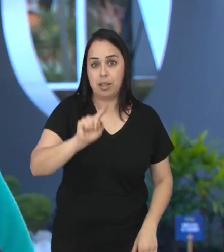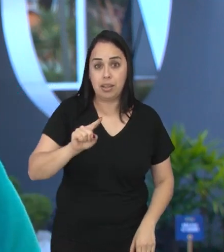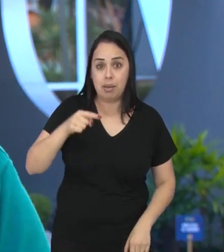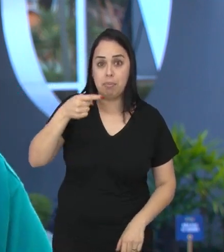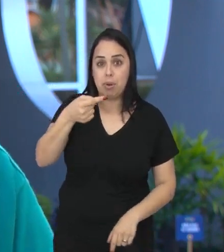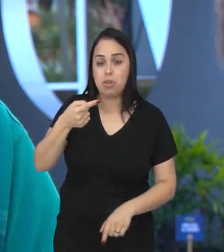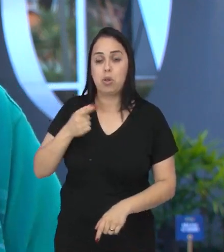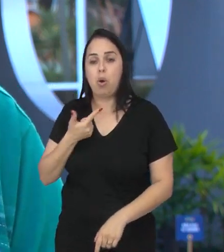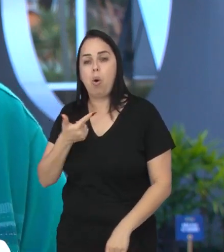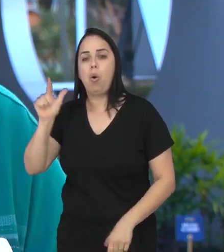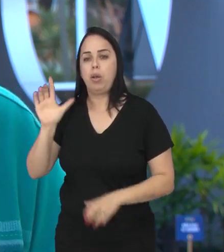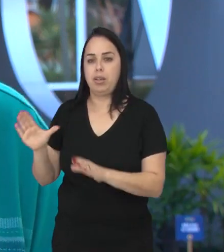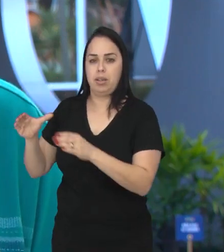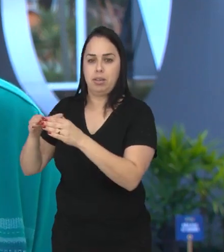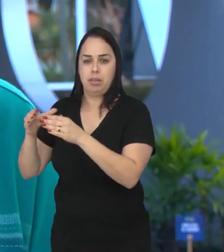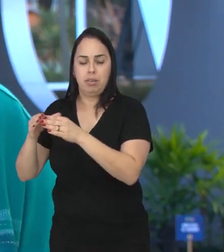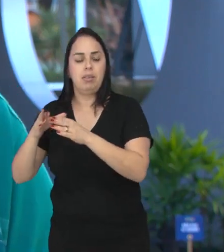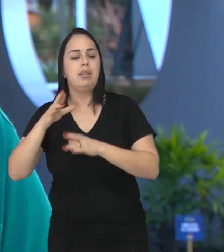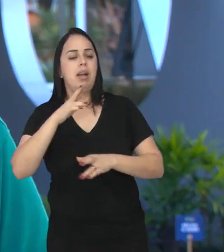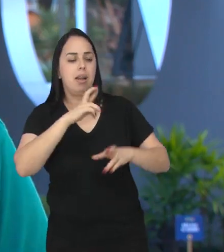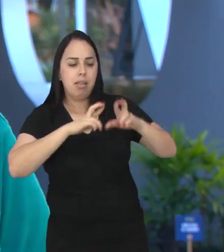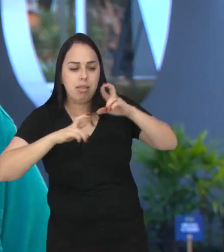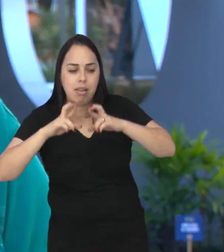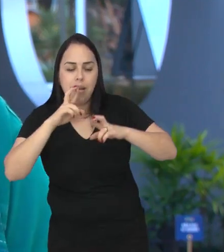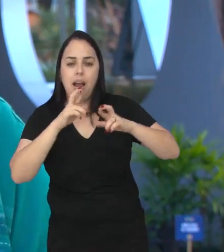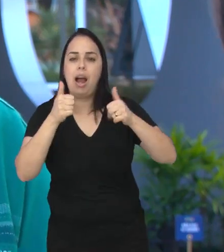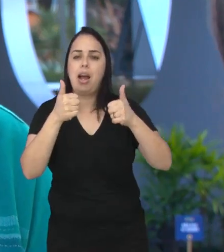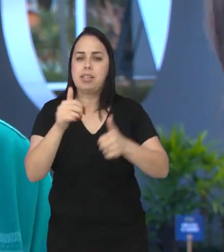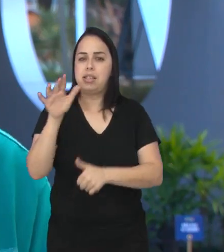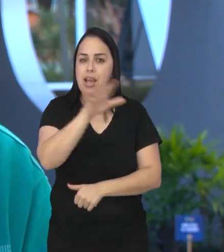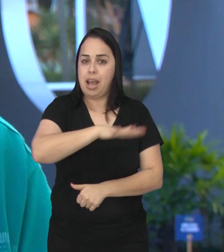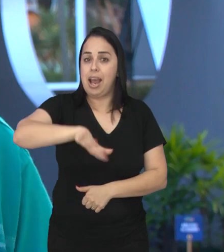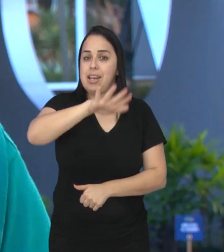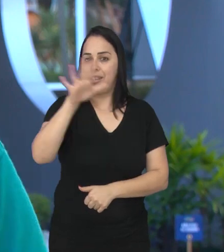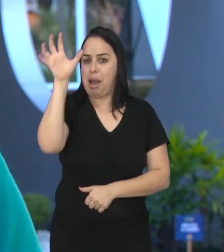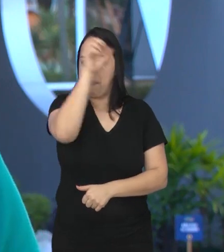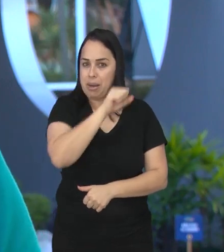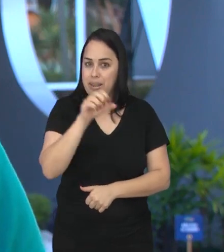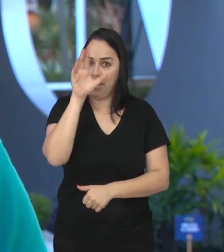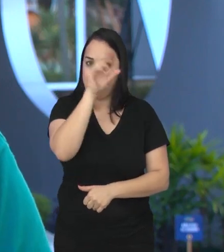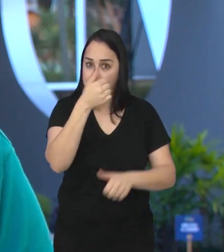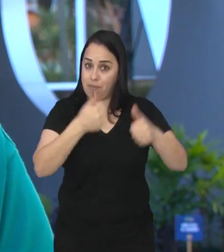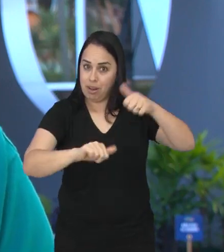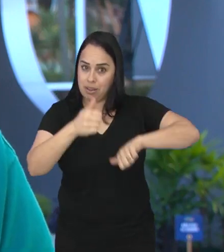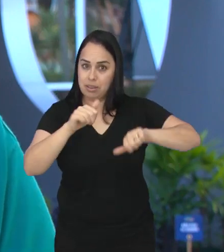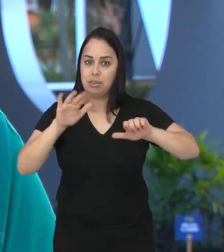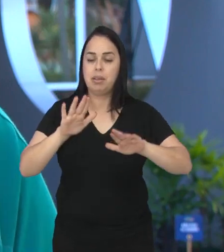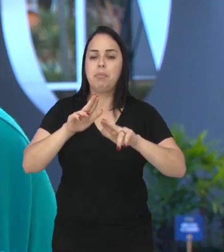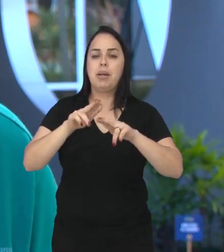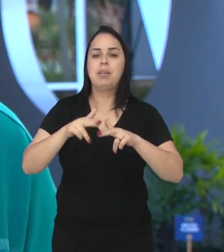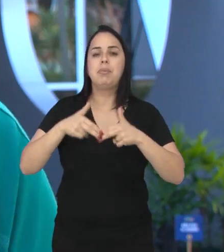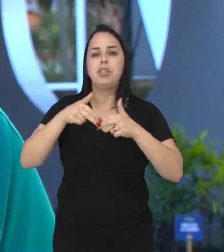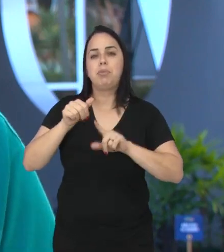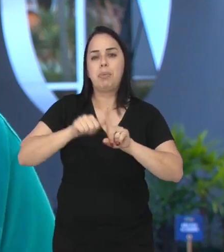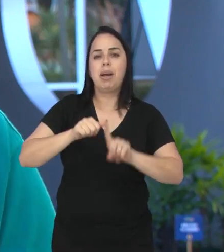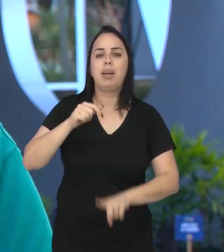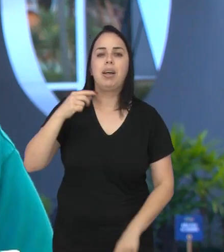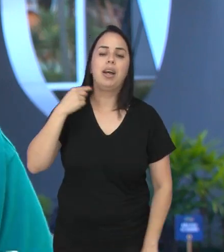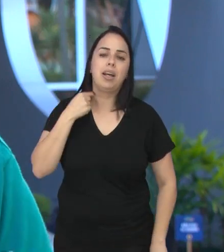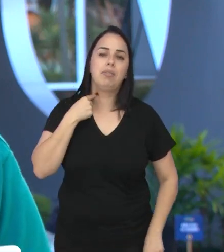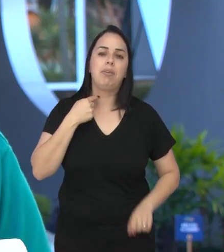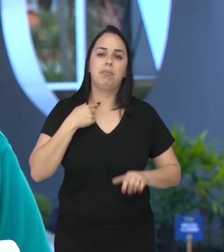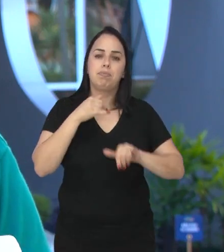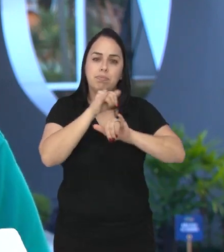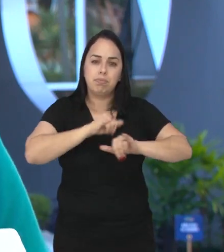conscientização e depois vai uma outra equipe fazendo a fiscalização pra ver se teve absorção do conteúdo que foi passado Então nesse mês de maio a gente já vai focar na parte de